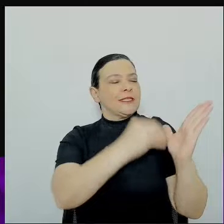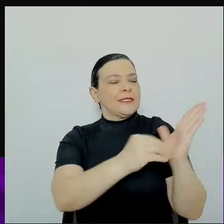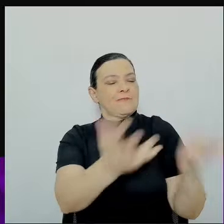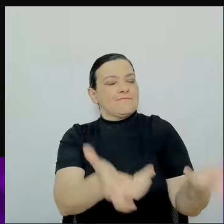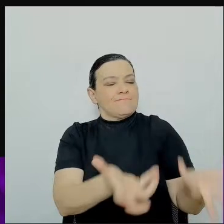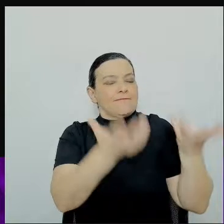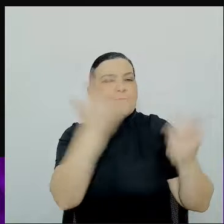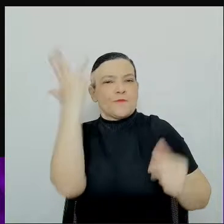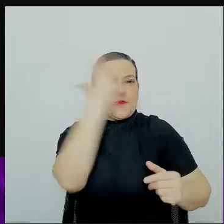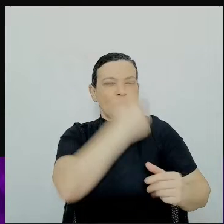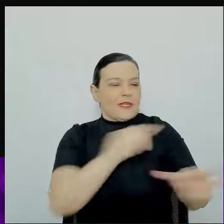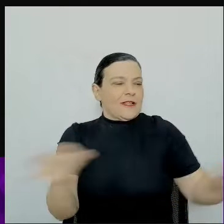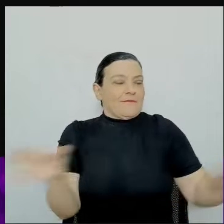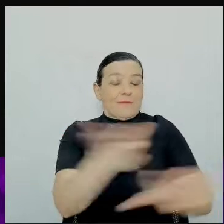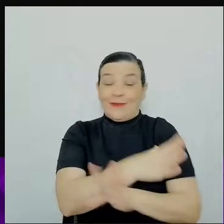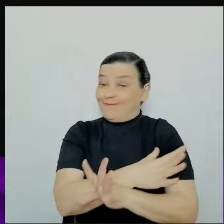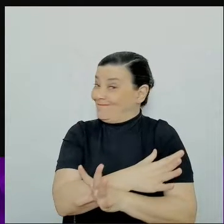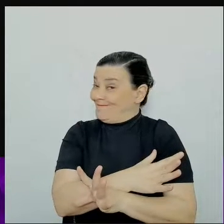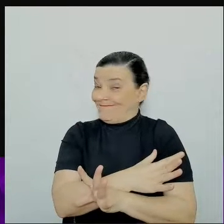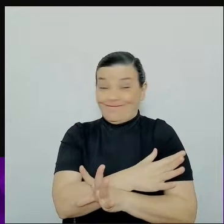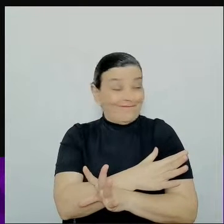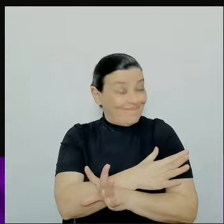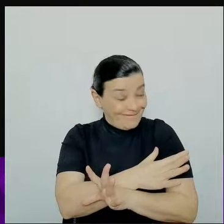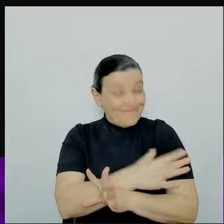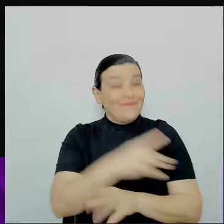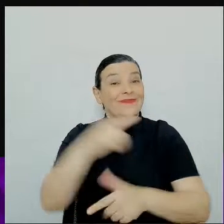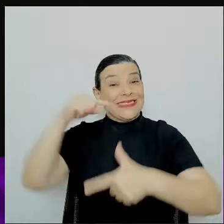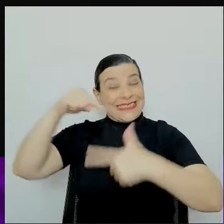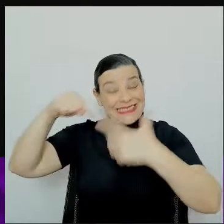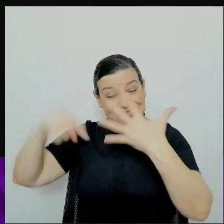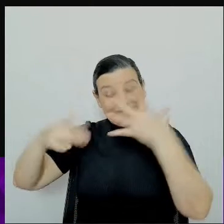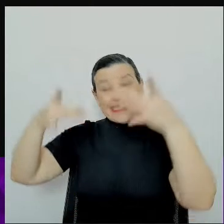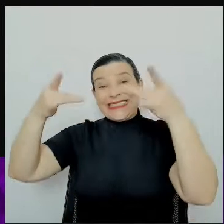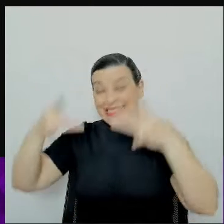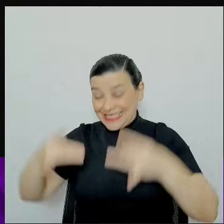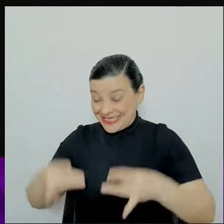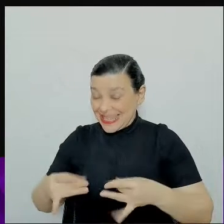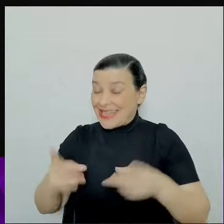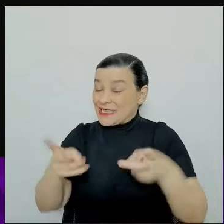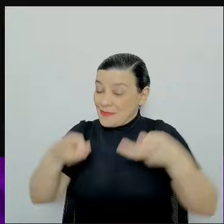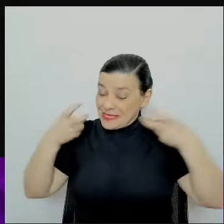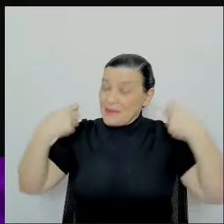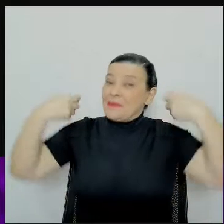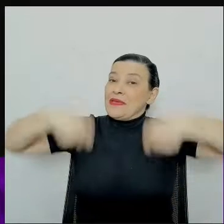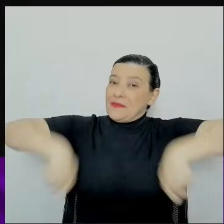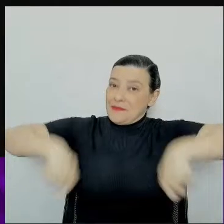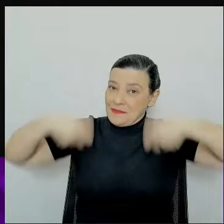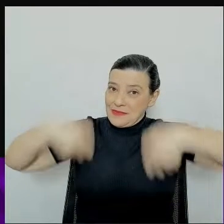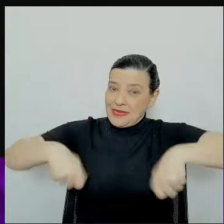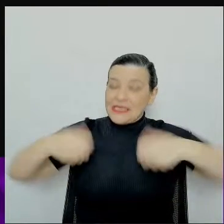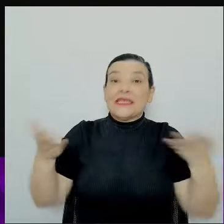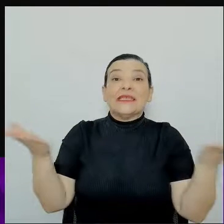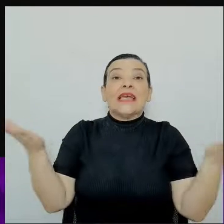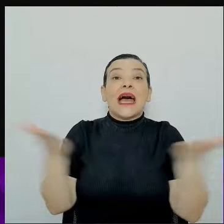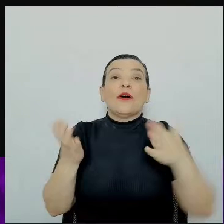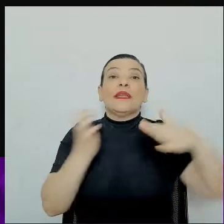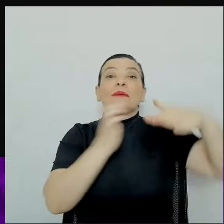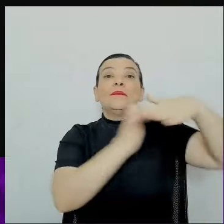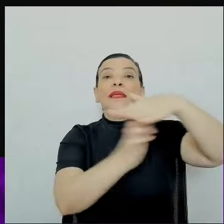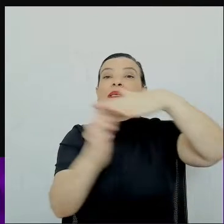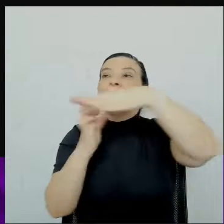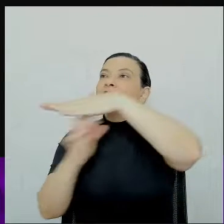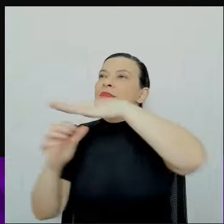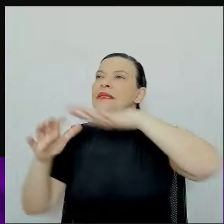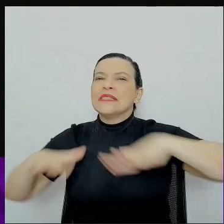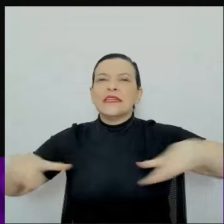sobre isso, né? O design é muito além, mas está evoluindo, a gente consegue ver isso em vários outras empresas, a gente tem muito exemplo, então